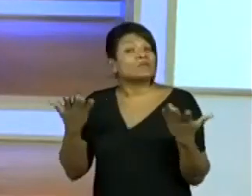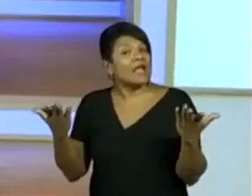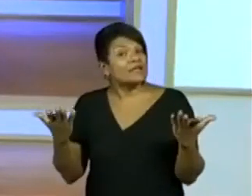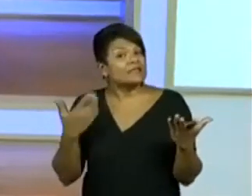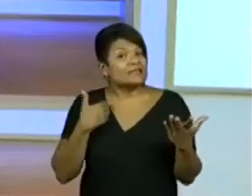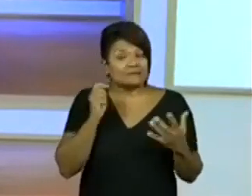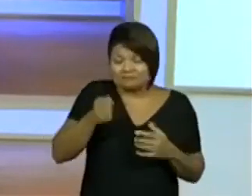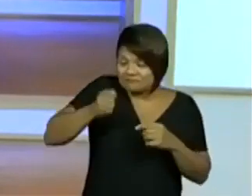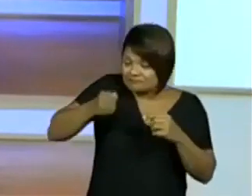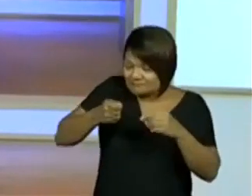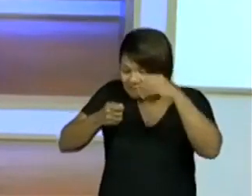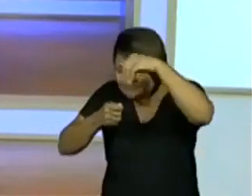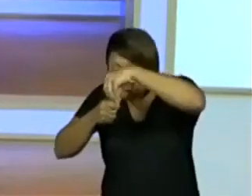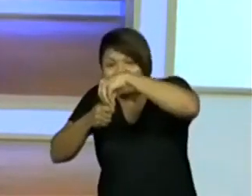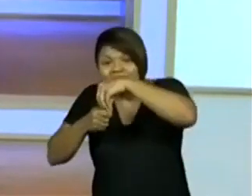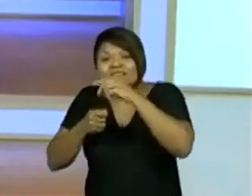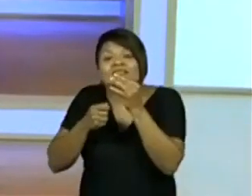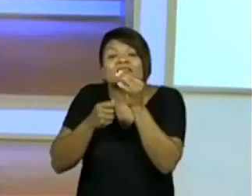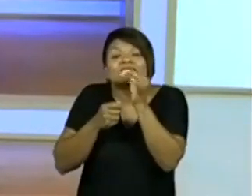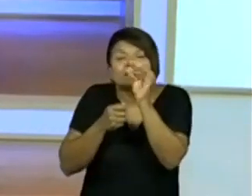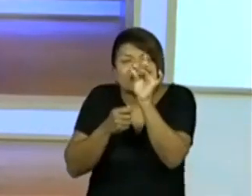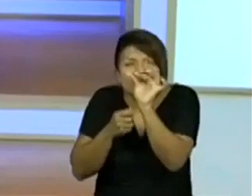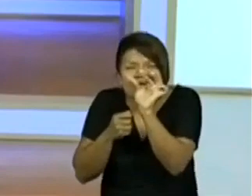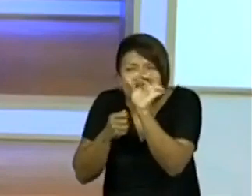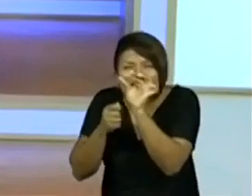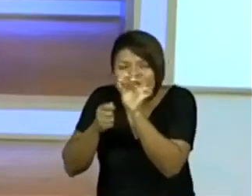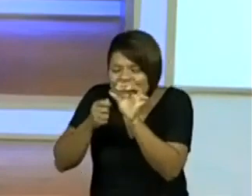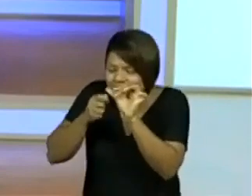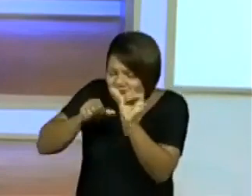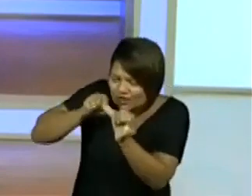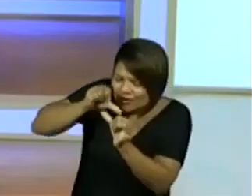sementes foram virando crianças,